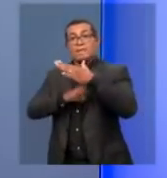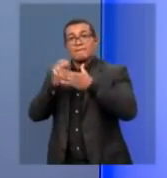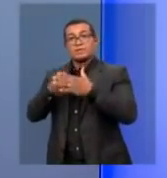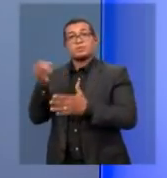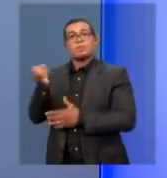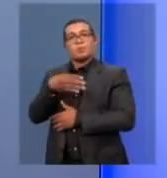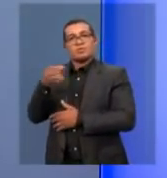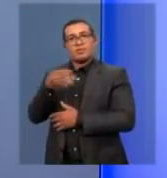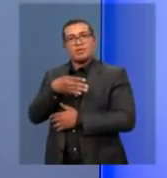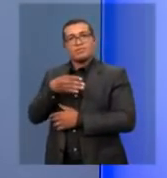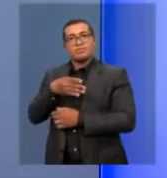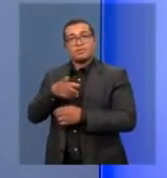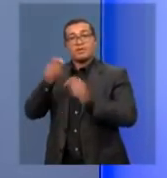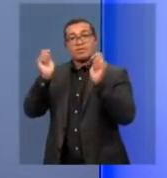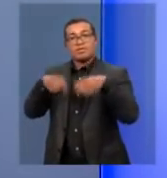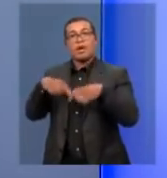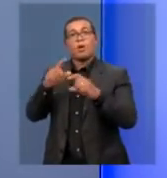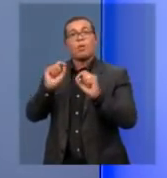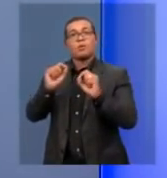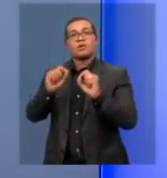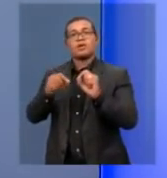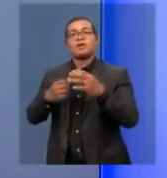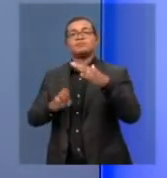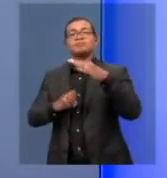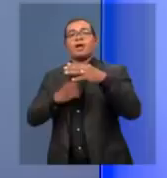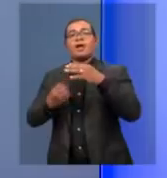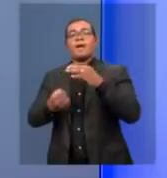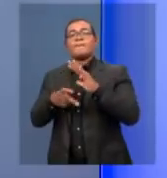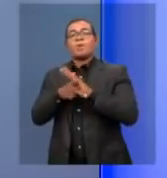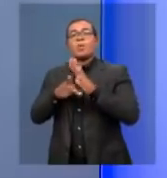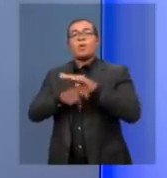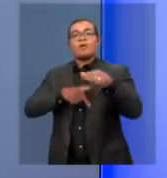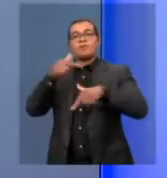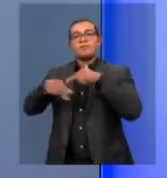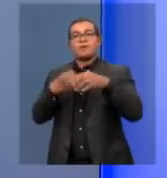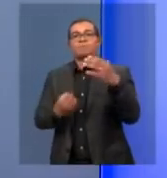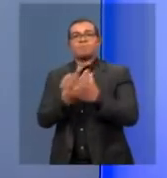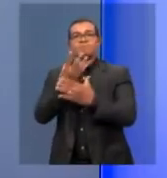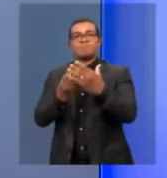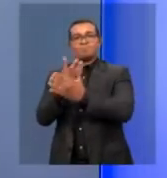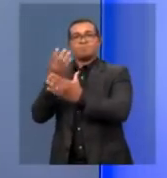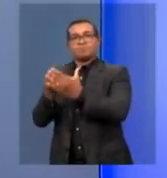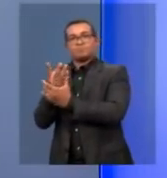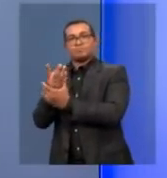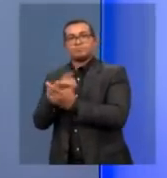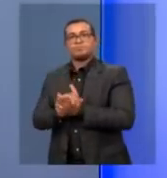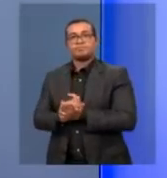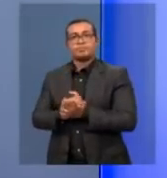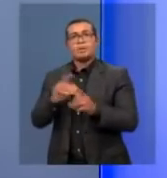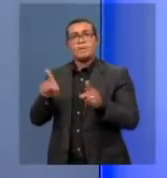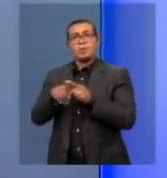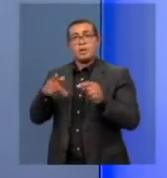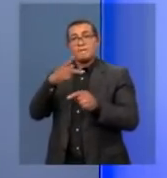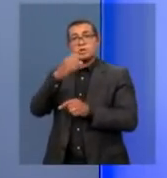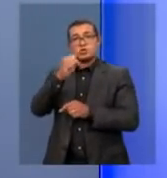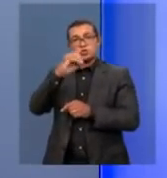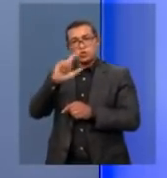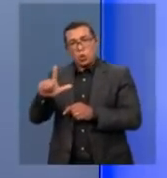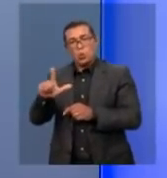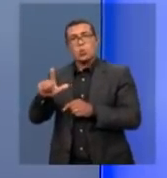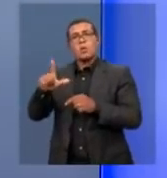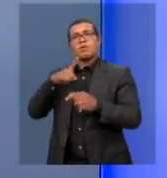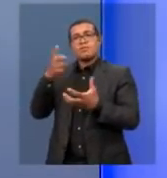distribua renda essa é a proposta do pessoal porque o pessoal pretende governar sem opressão sem